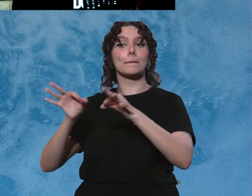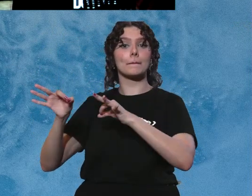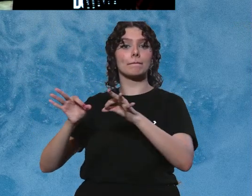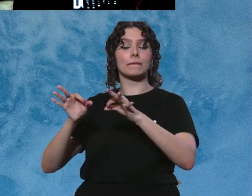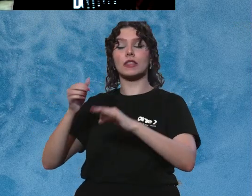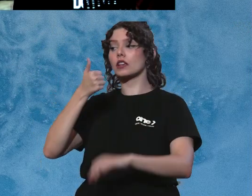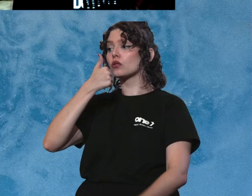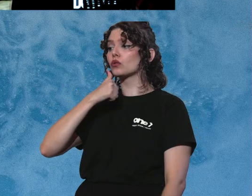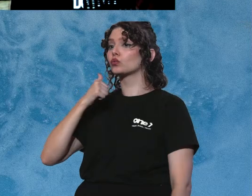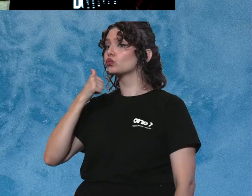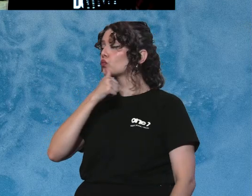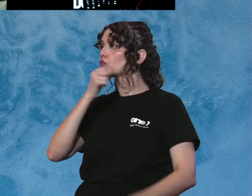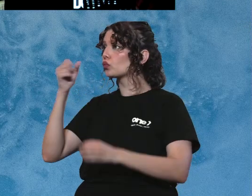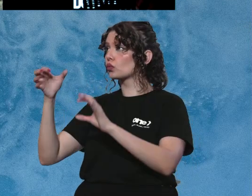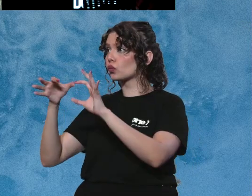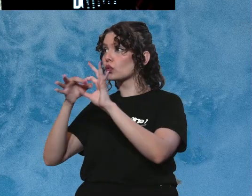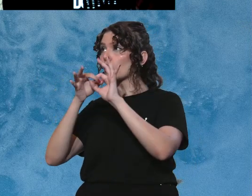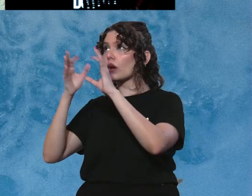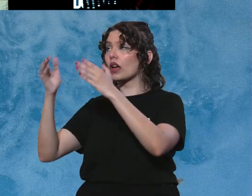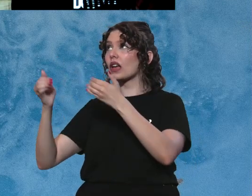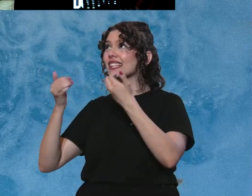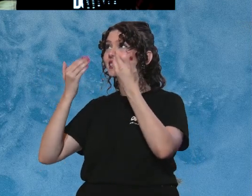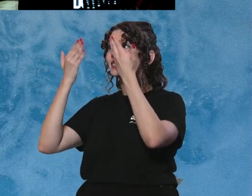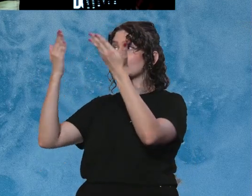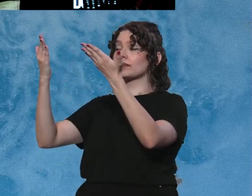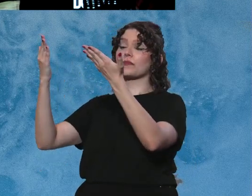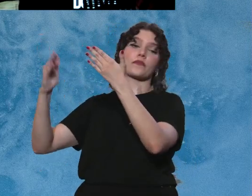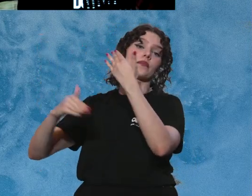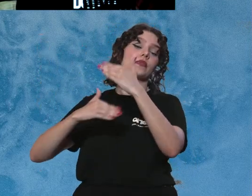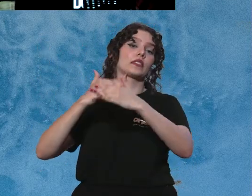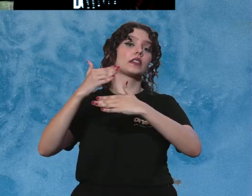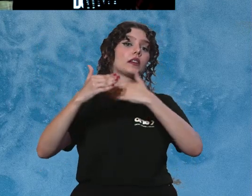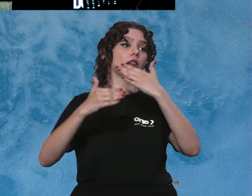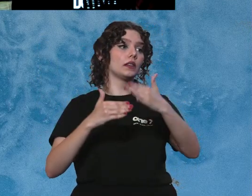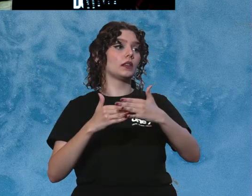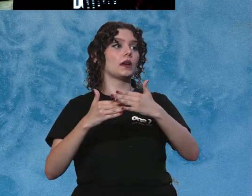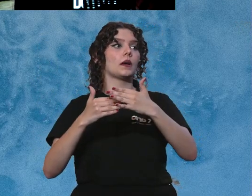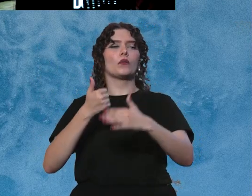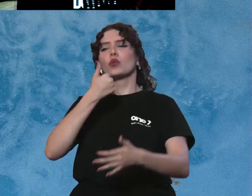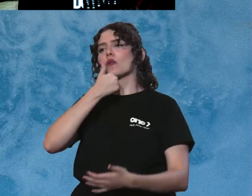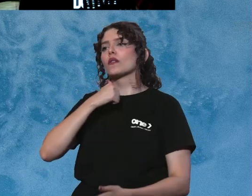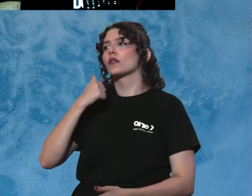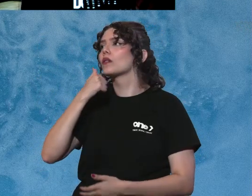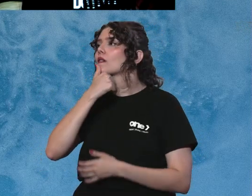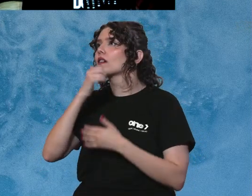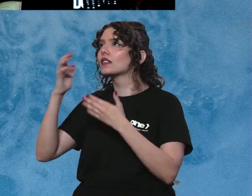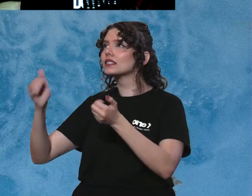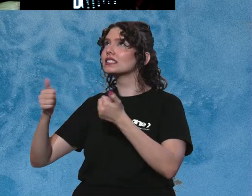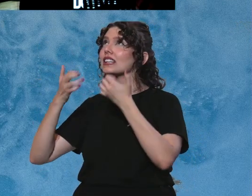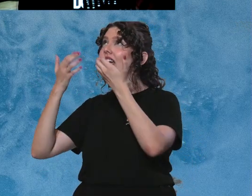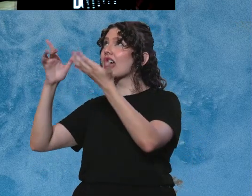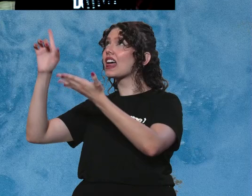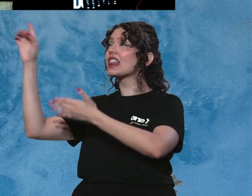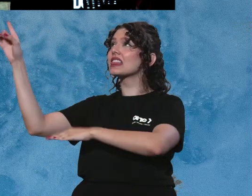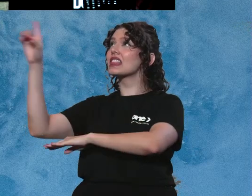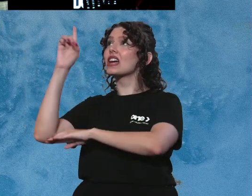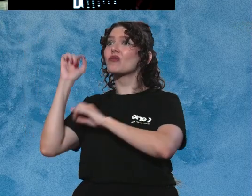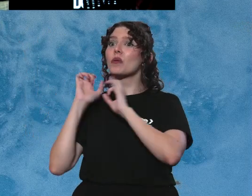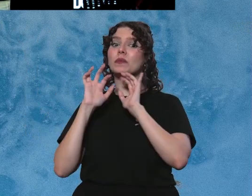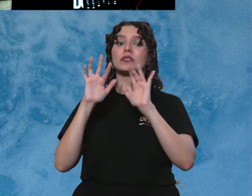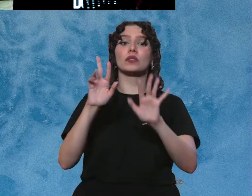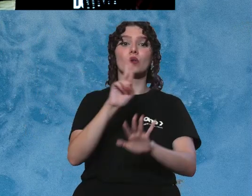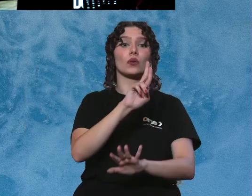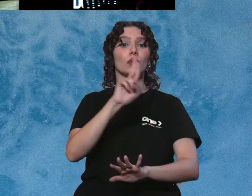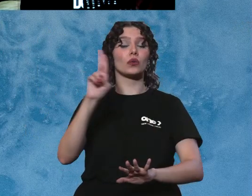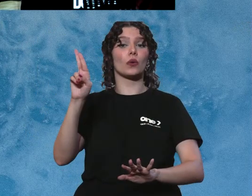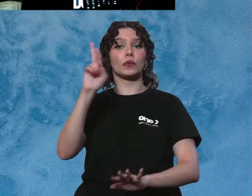holocaustos e ofertas de comunhão diante do Senhor. Depois de oferecer os holocaustos e as ofertas de comunhão, Davi abençoou o povo em nome do Senhor